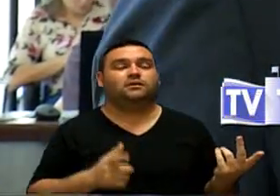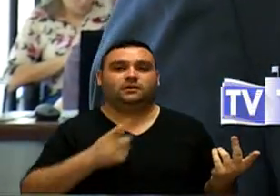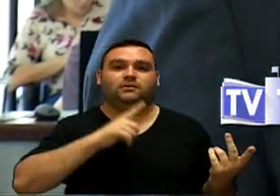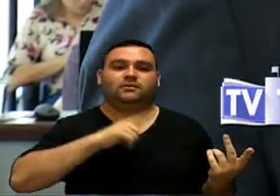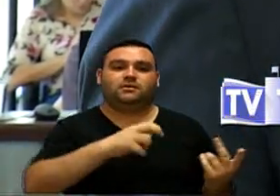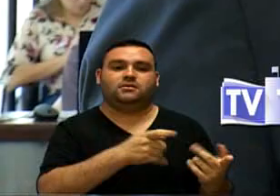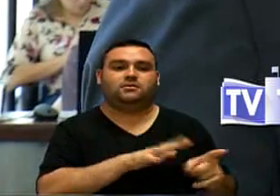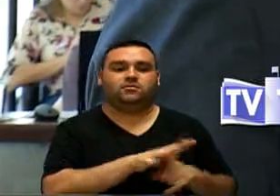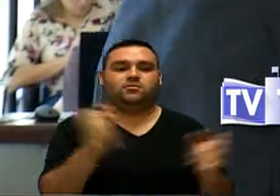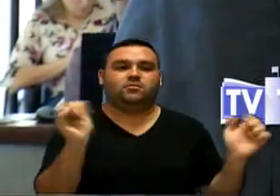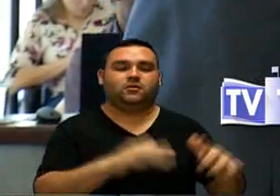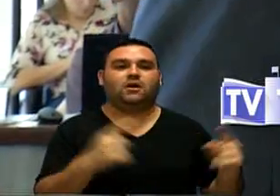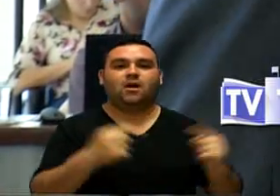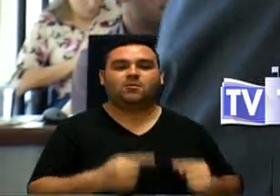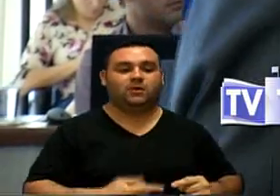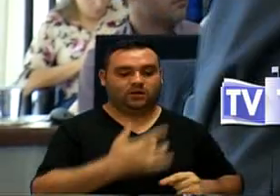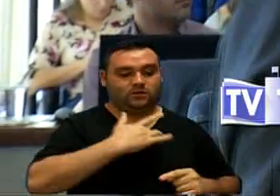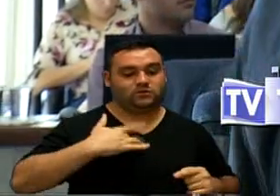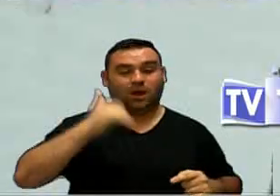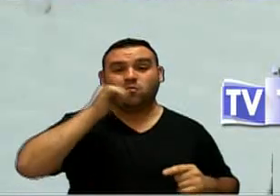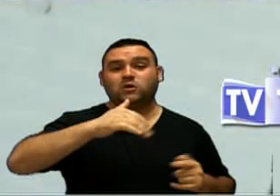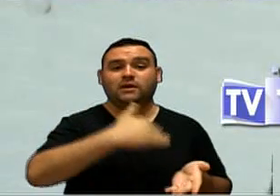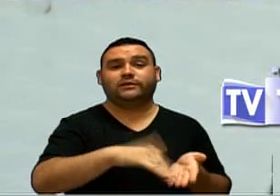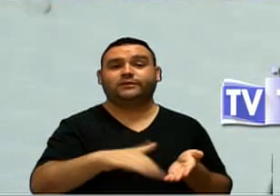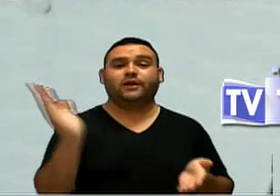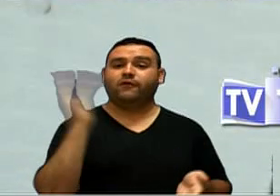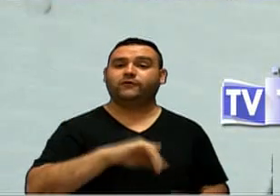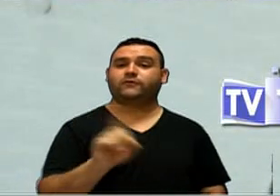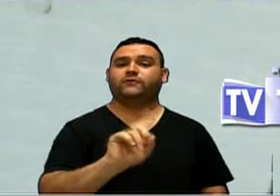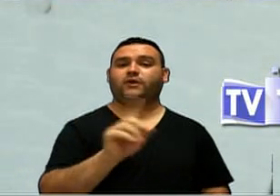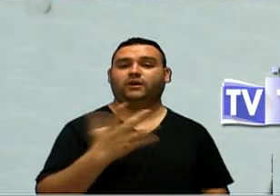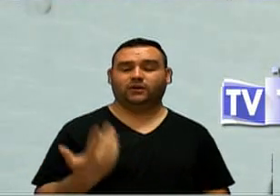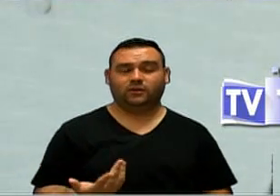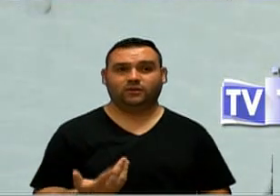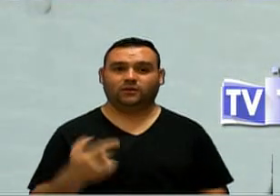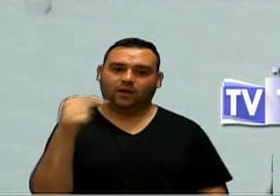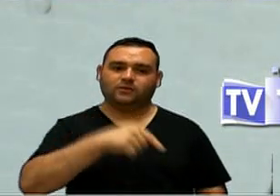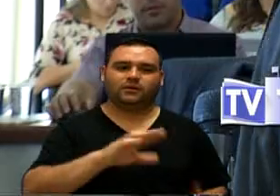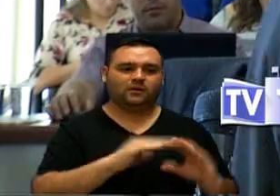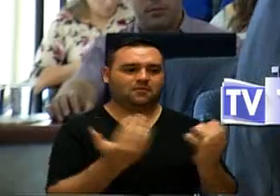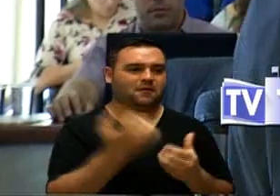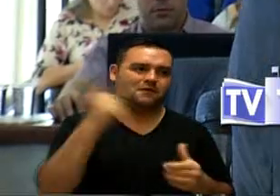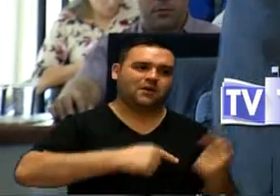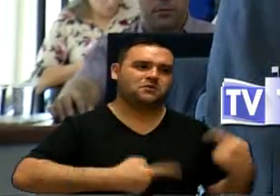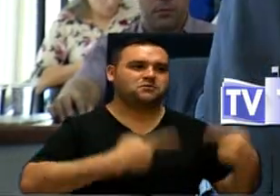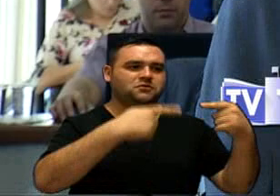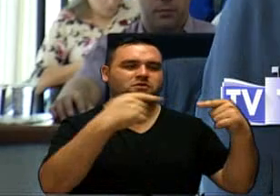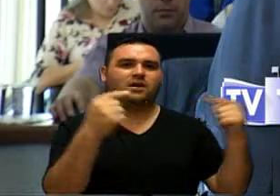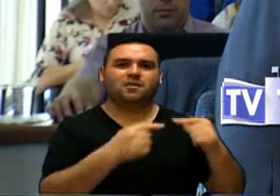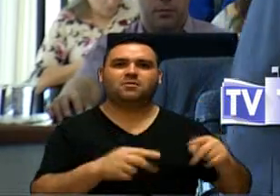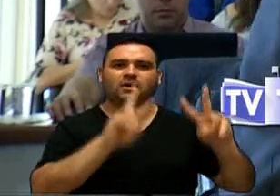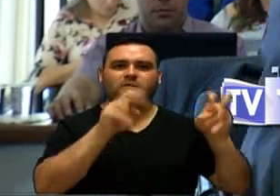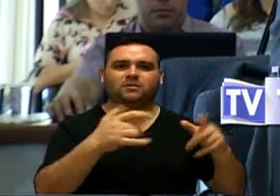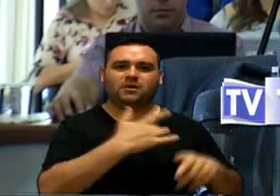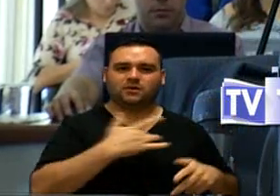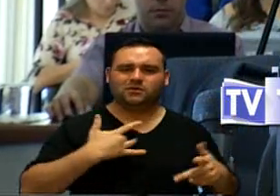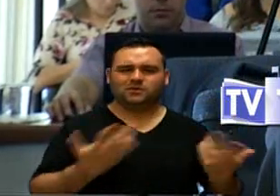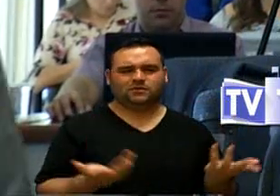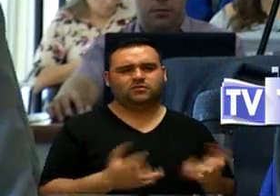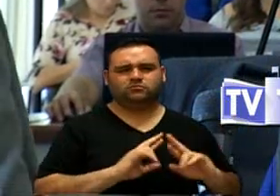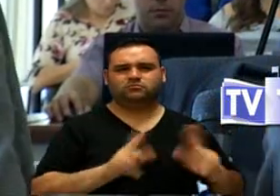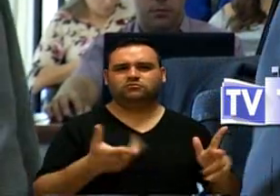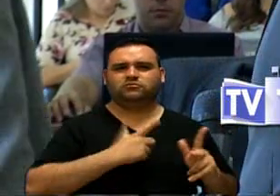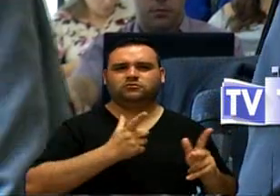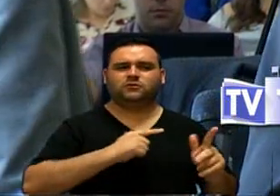aqui a audiência da questão da saúde, a secretária não teve disposição de vir até essa casa para debater uma questão de saúde. Portanto, a